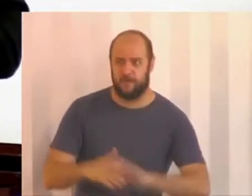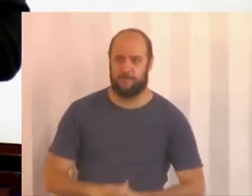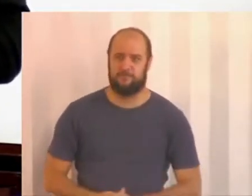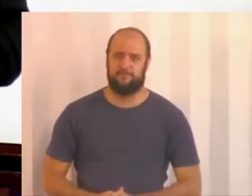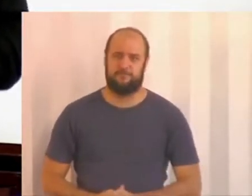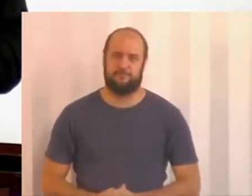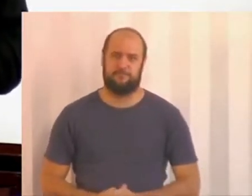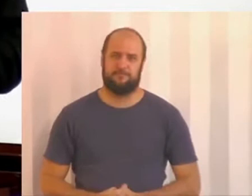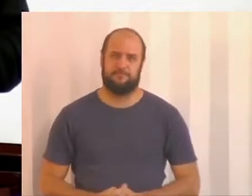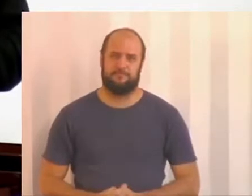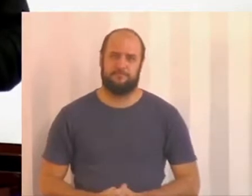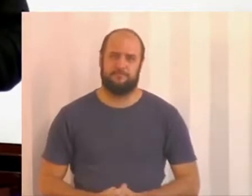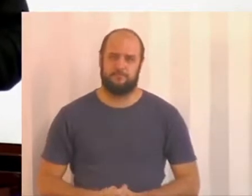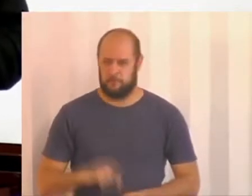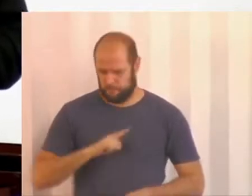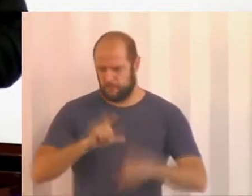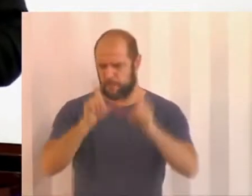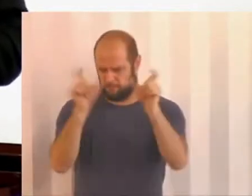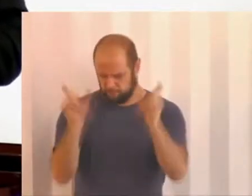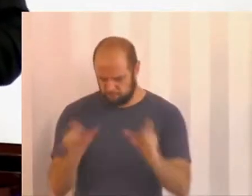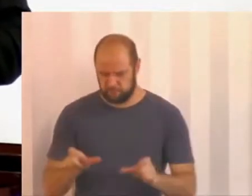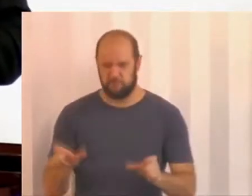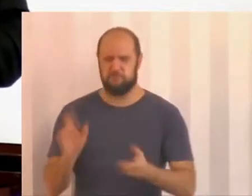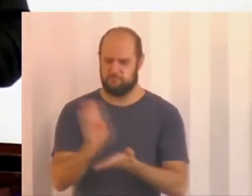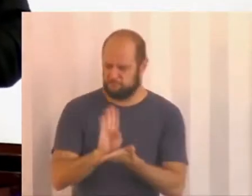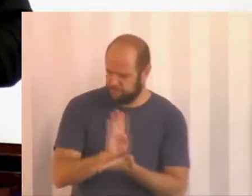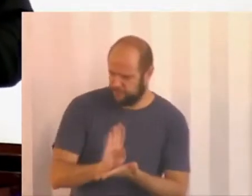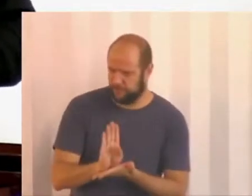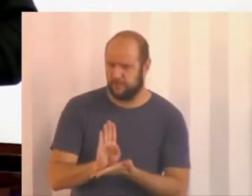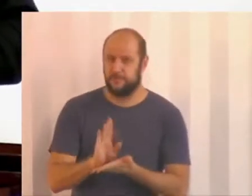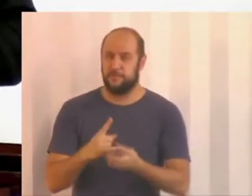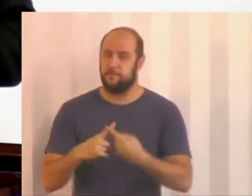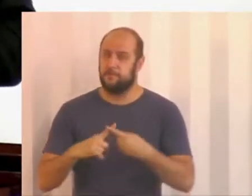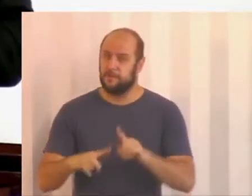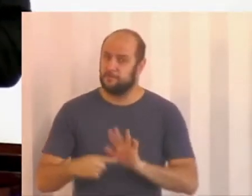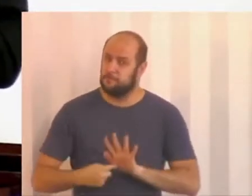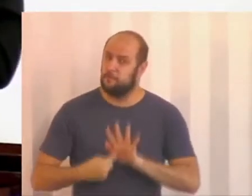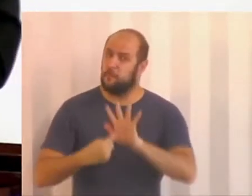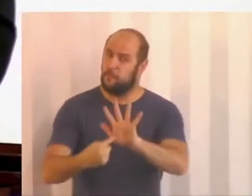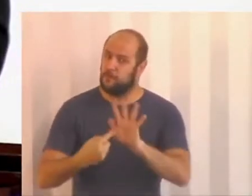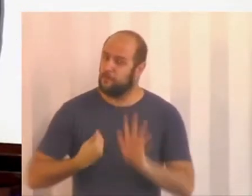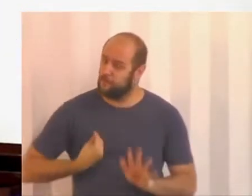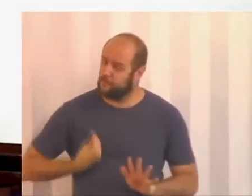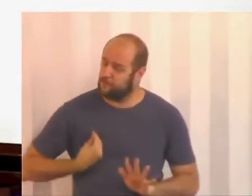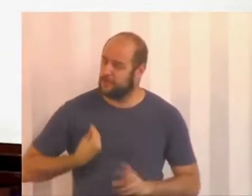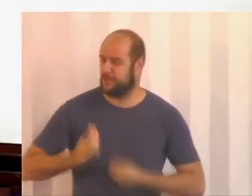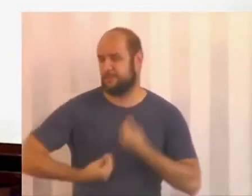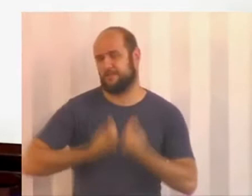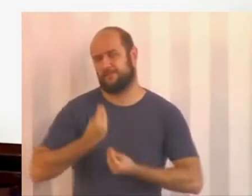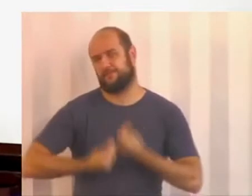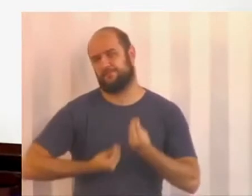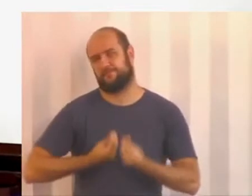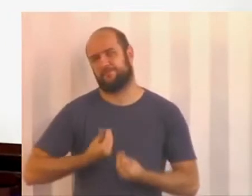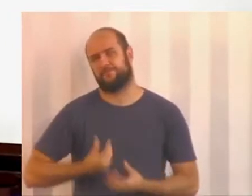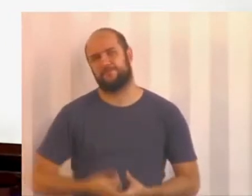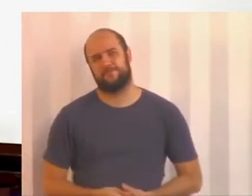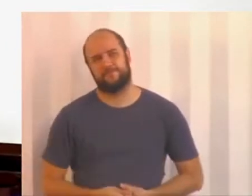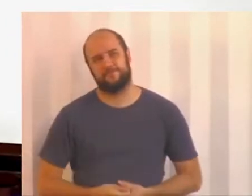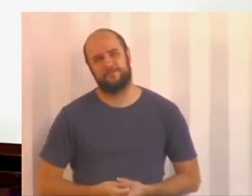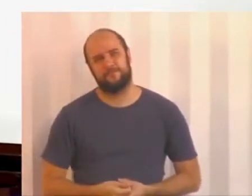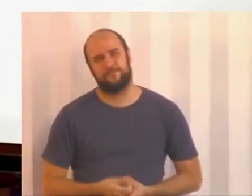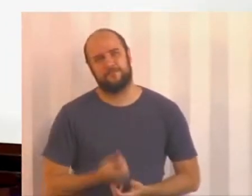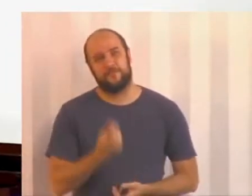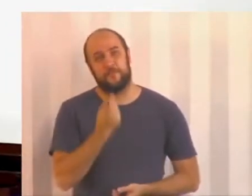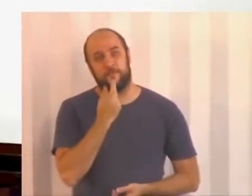preciso mostrar na prática como é viver essa união que eu tenho com Cristo. E ele